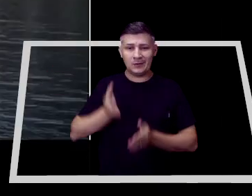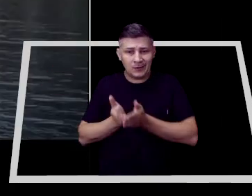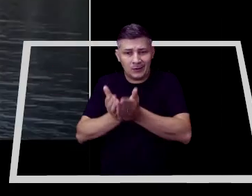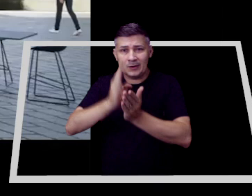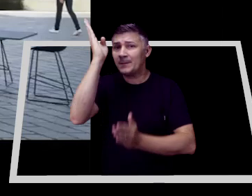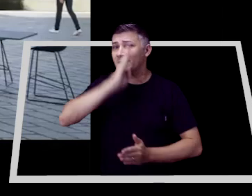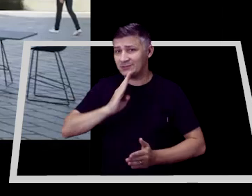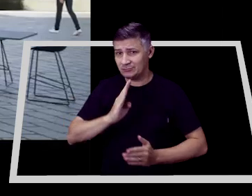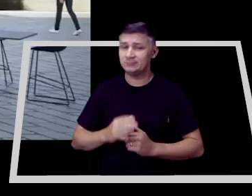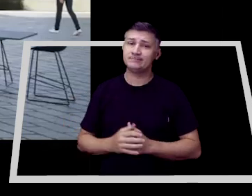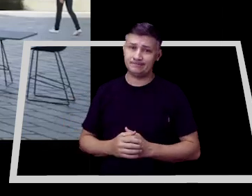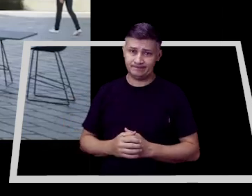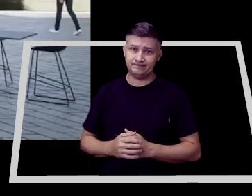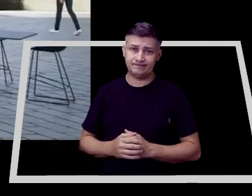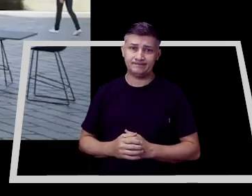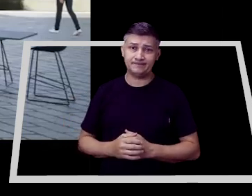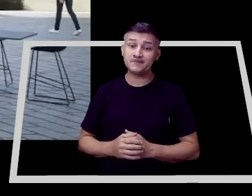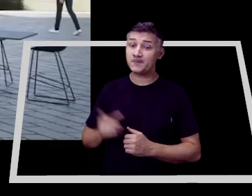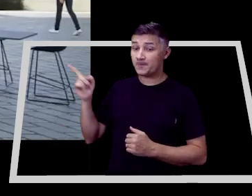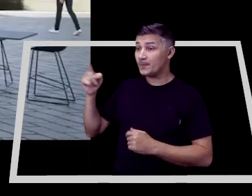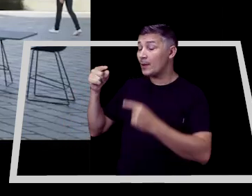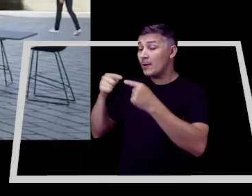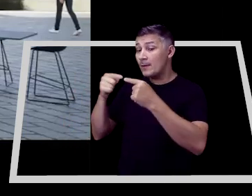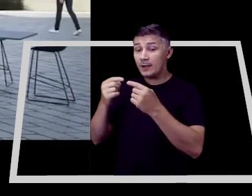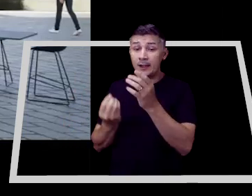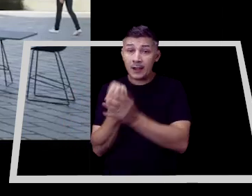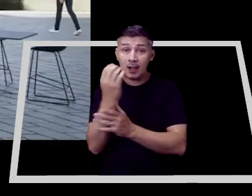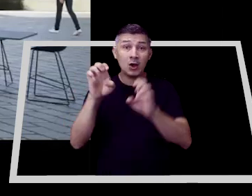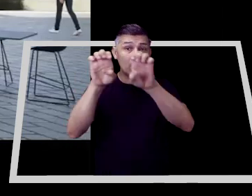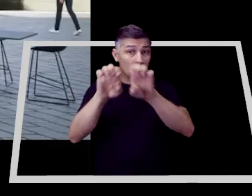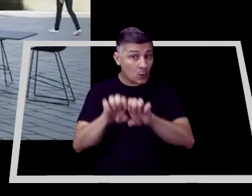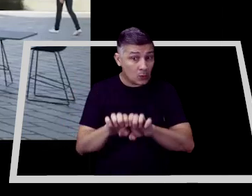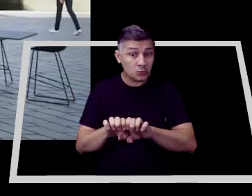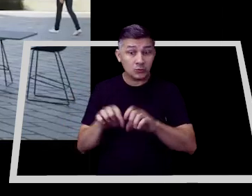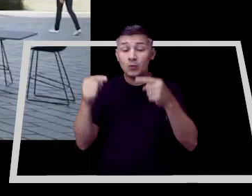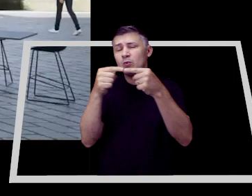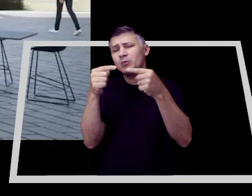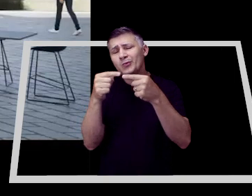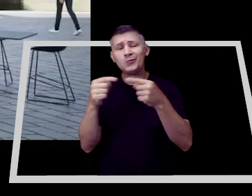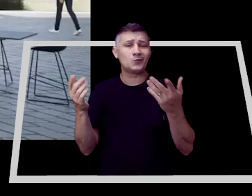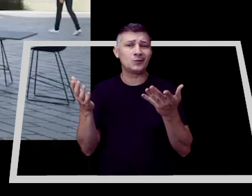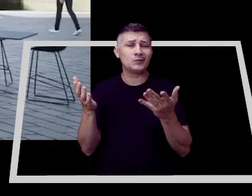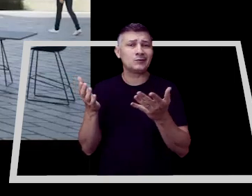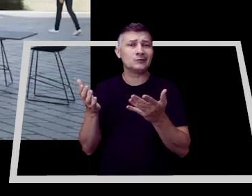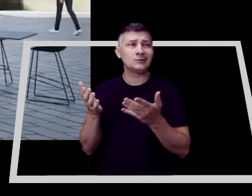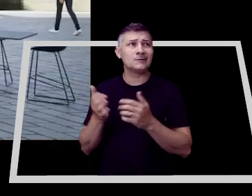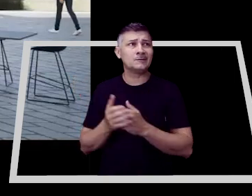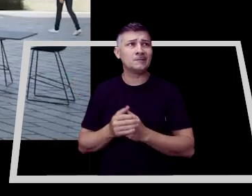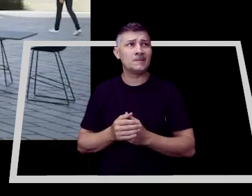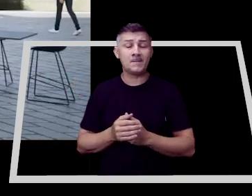a gente imaginou foi gerar uma estrutura que pairasse